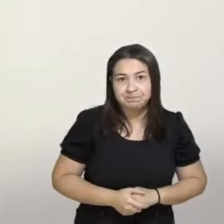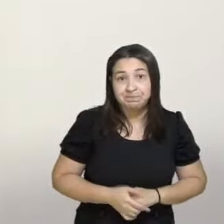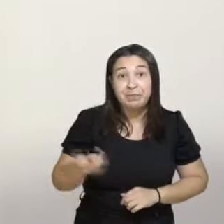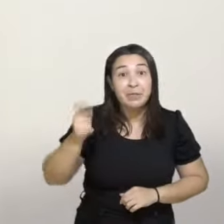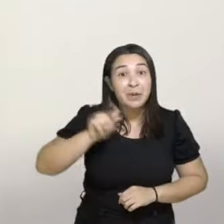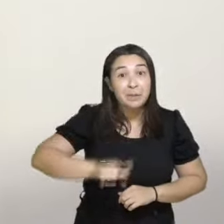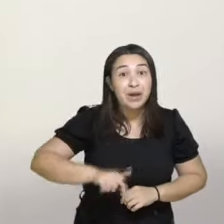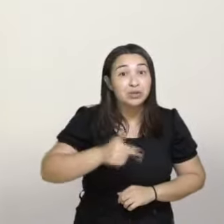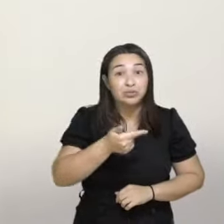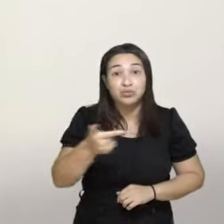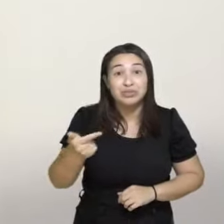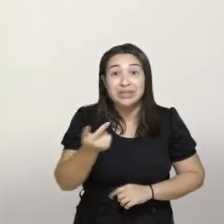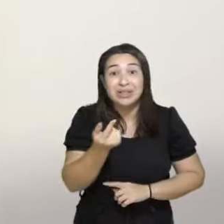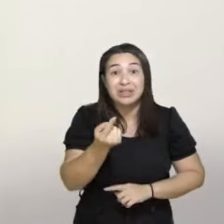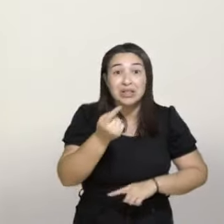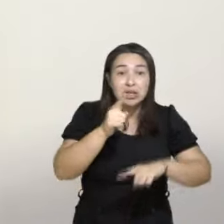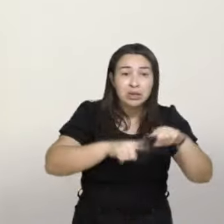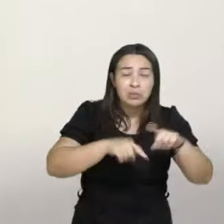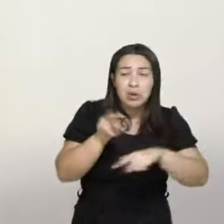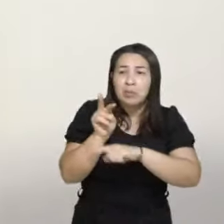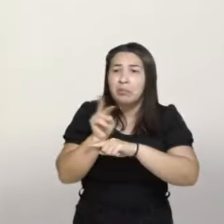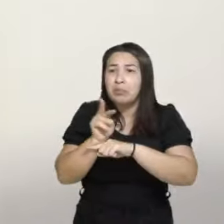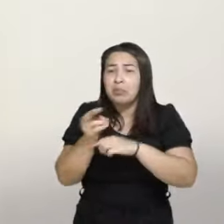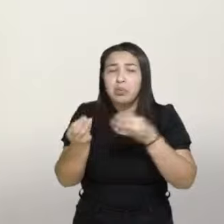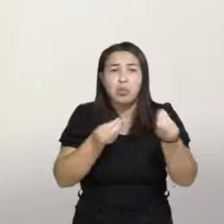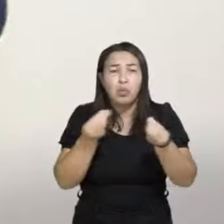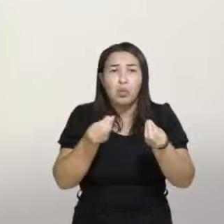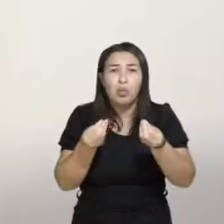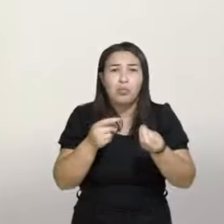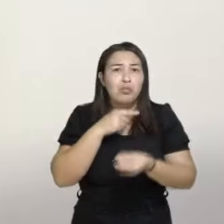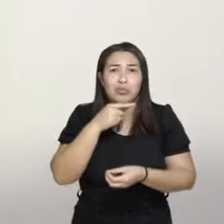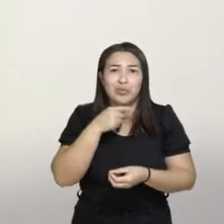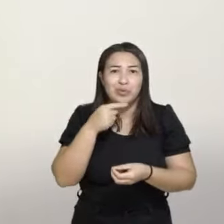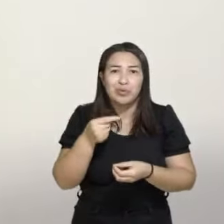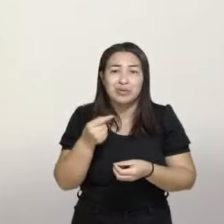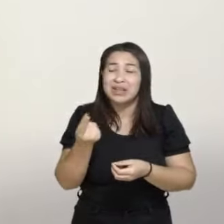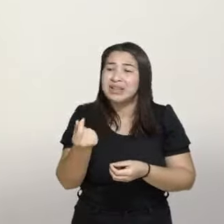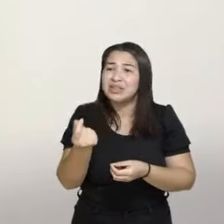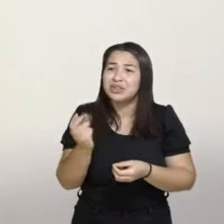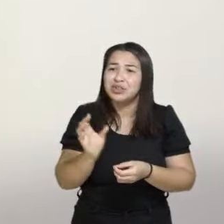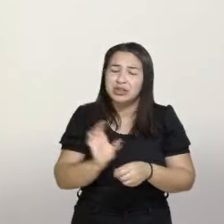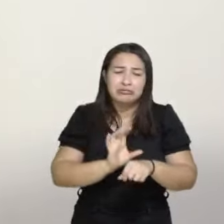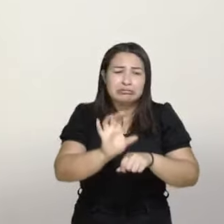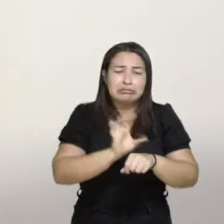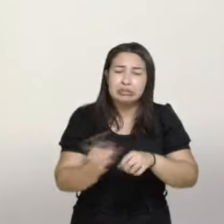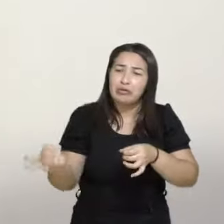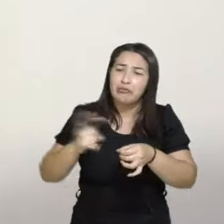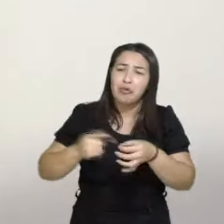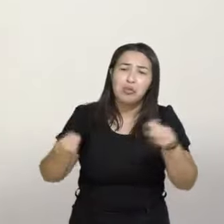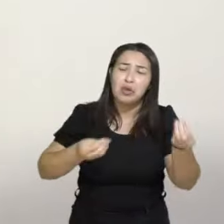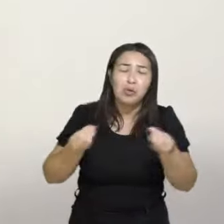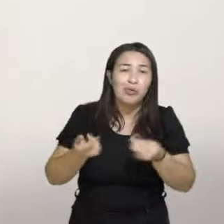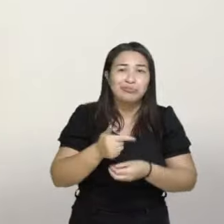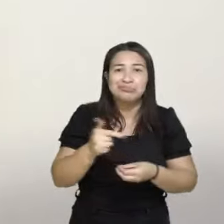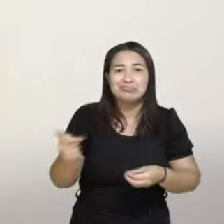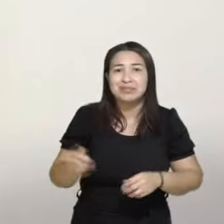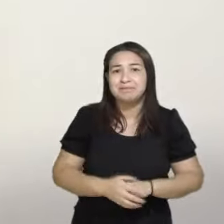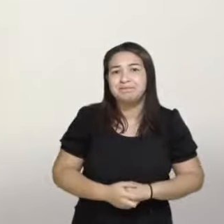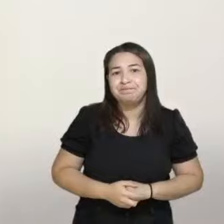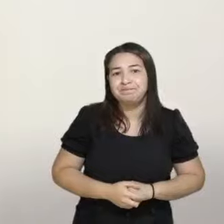temos mecanismos de monitoramento, de acompanhamento para o retorno dessas isenções tributárias.